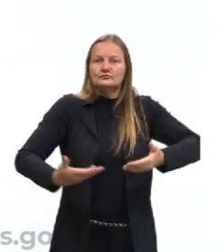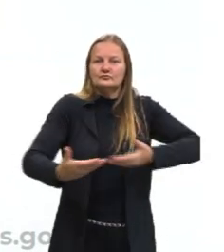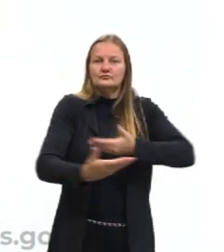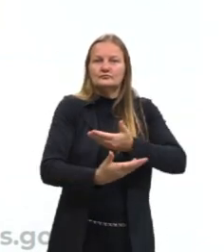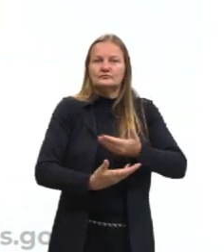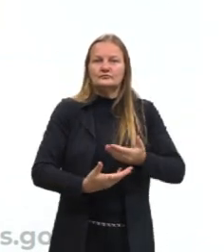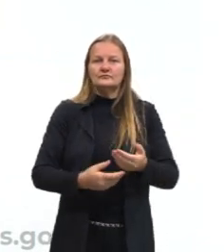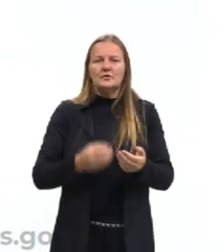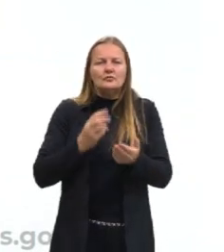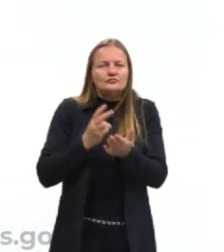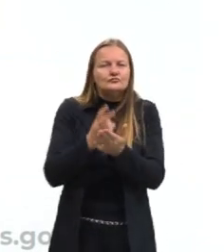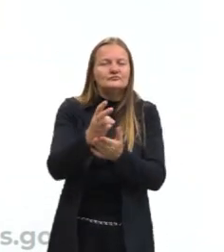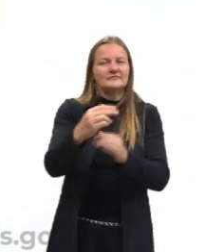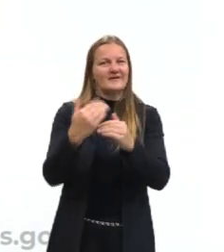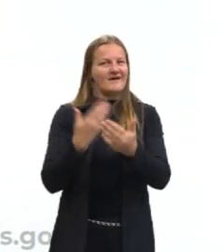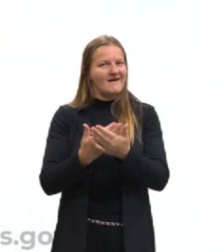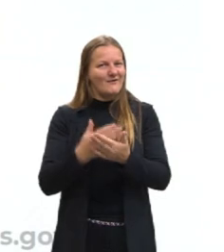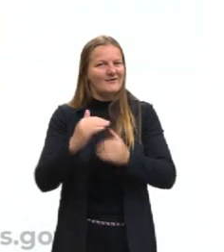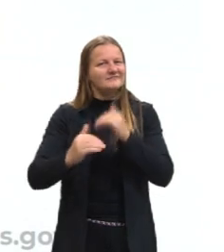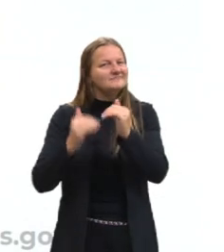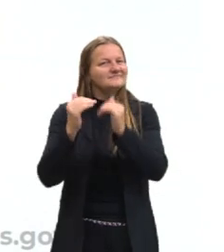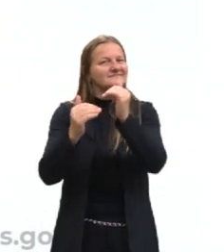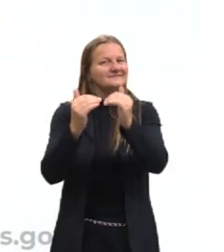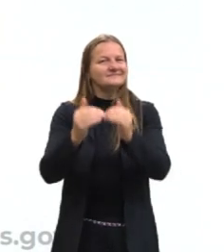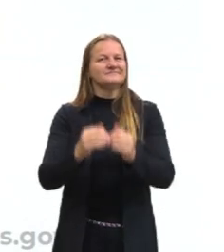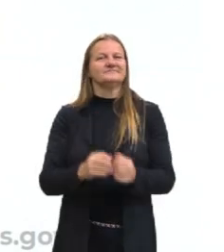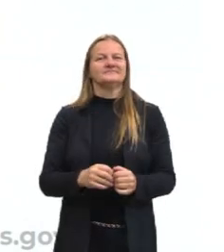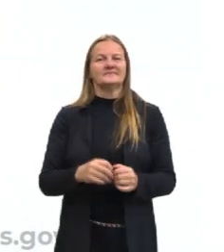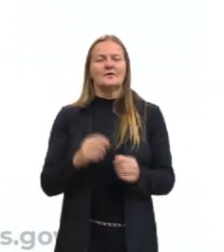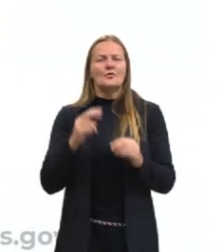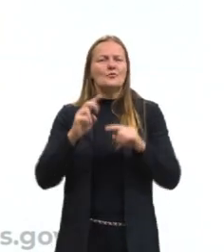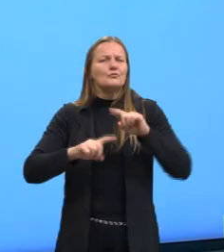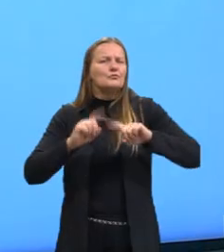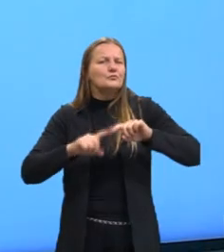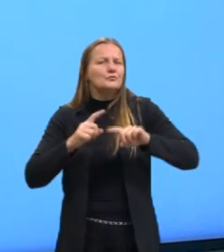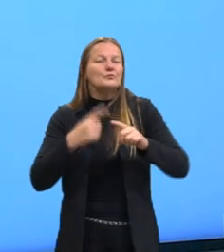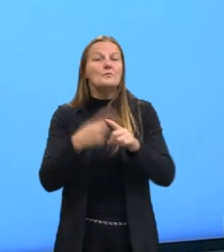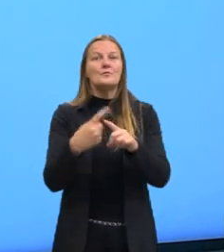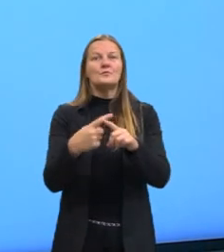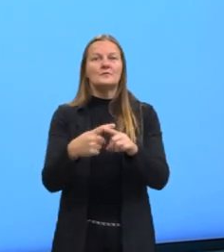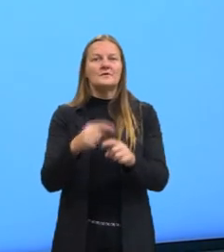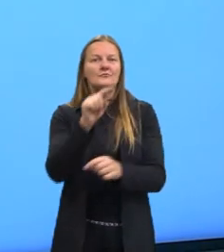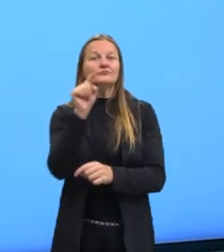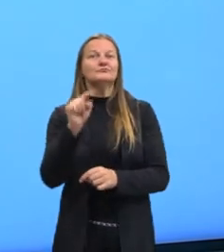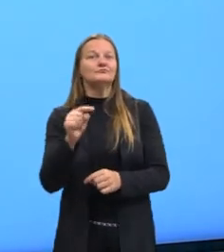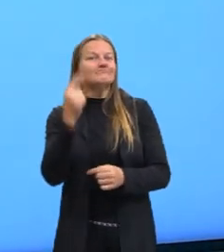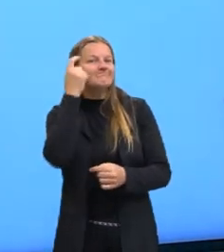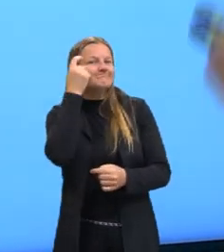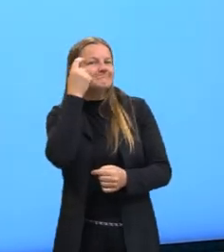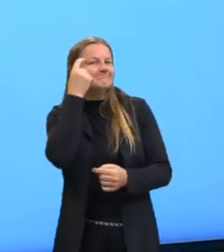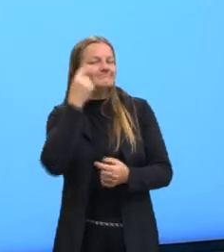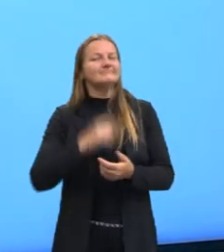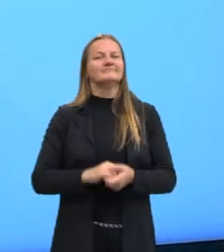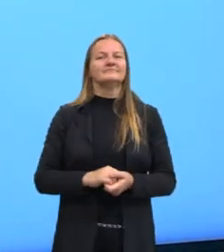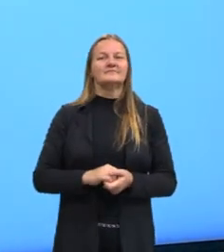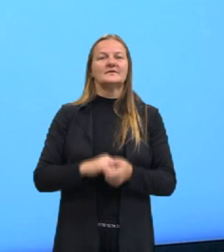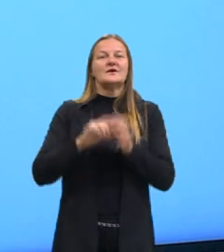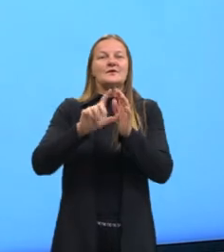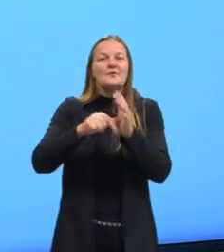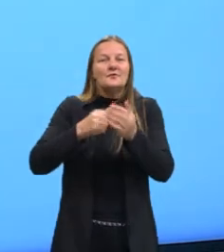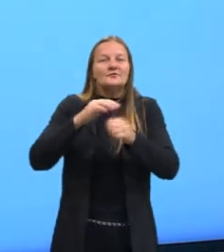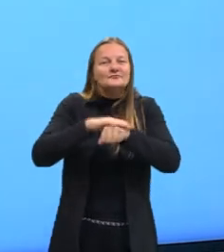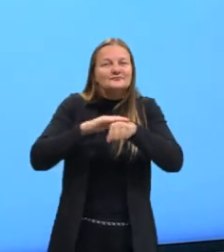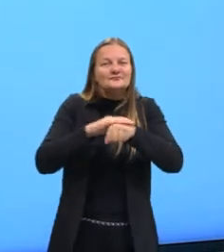veremos durante a aula essas causas as quatro causas e aí você vai ficando com essa porque questionamento na cabeça e